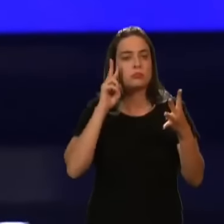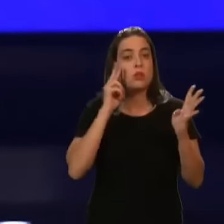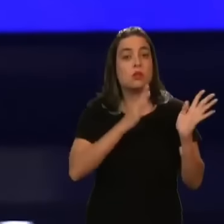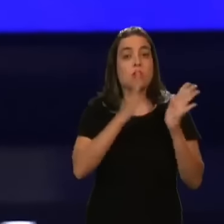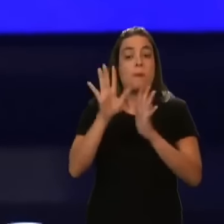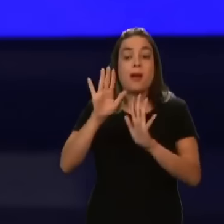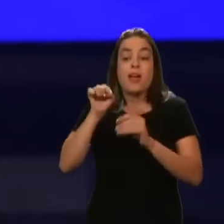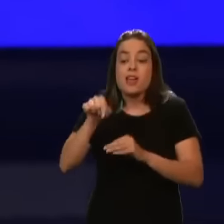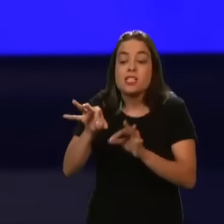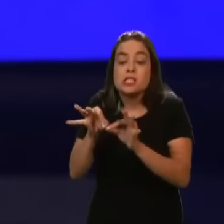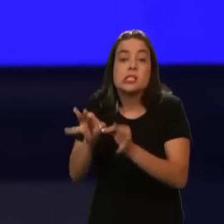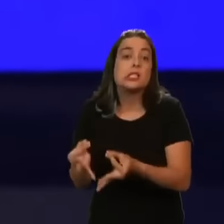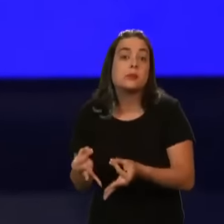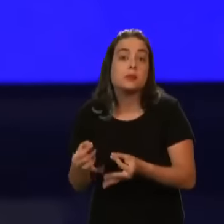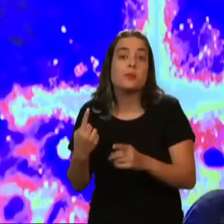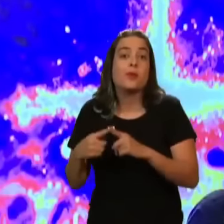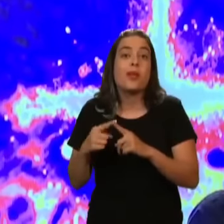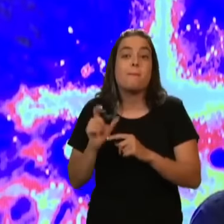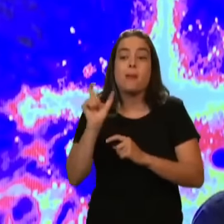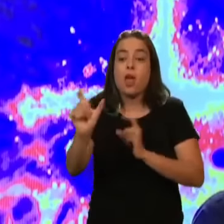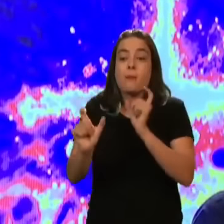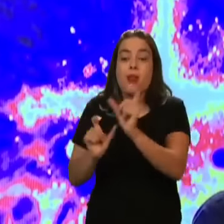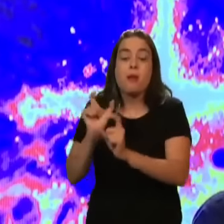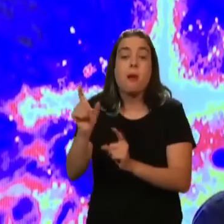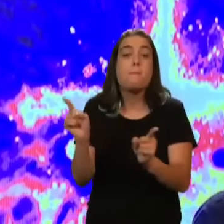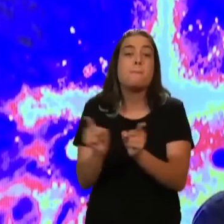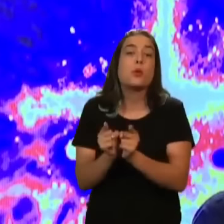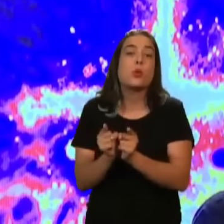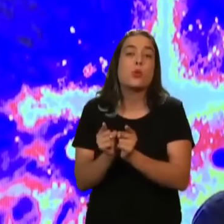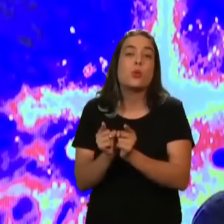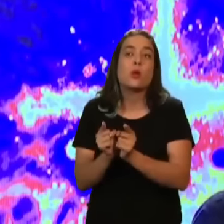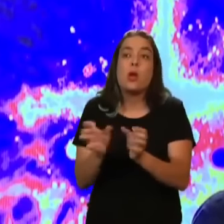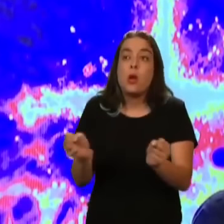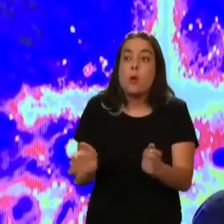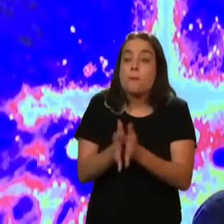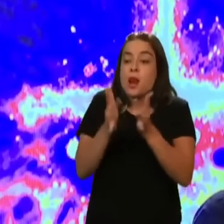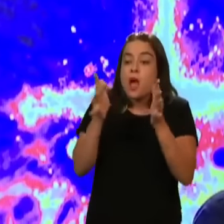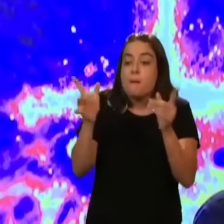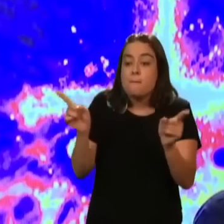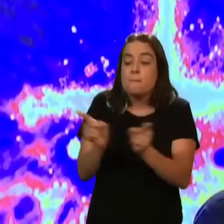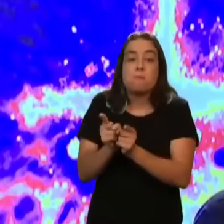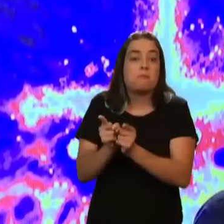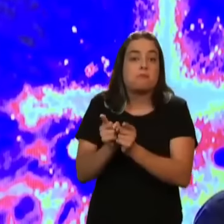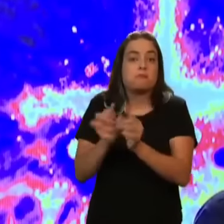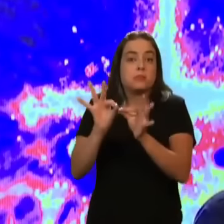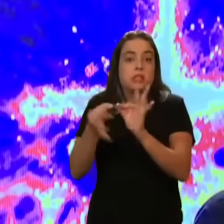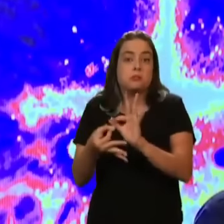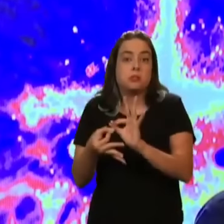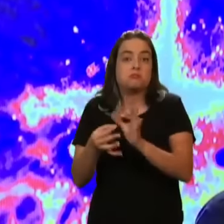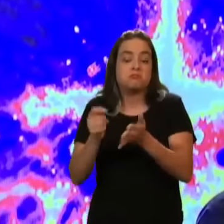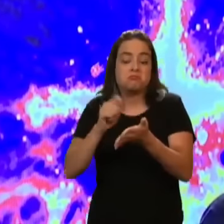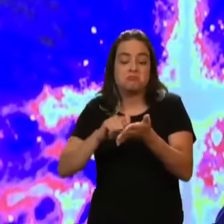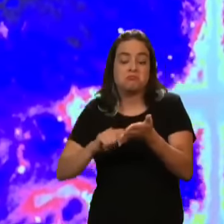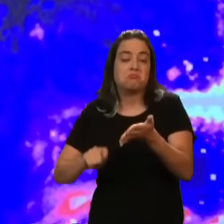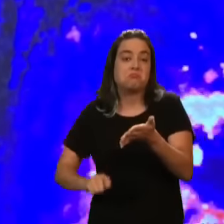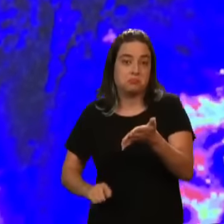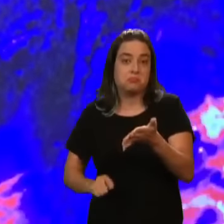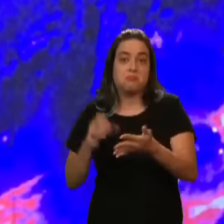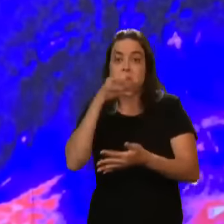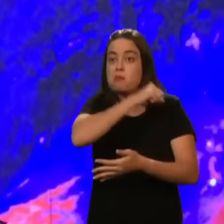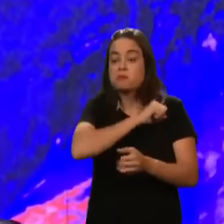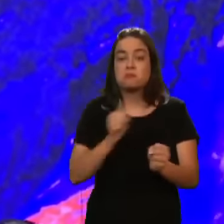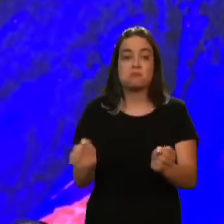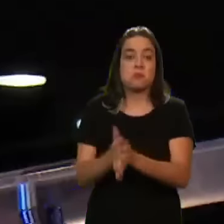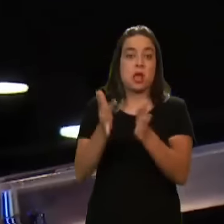que é contado com o menor número de palavras. É o milagre mais curtinho. Ele é um milagre assim bem rápido.